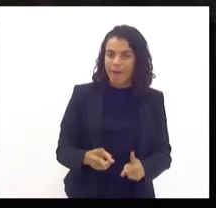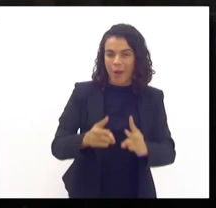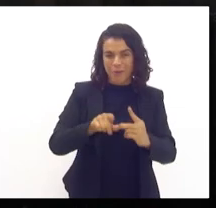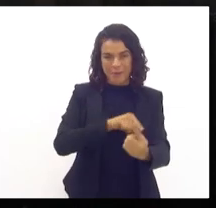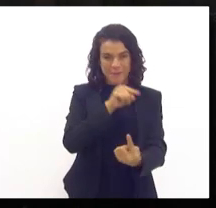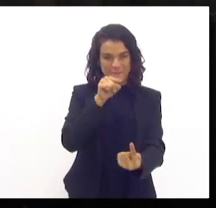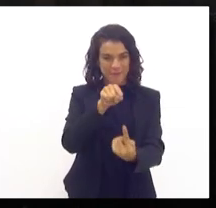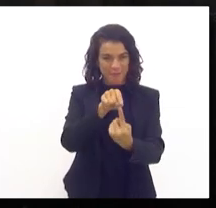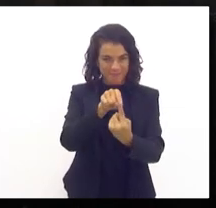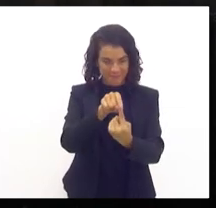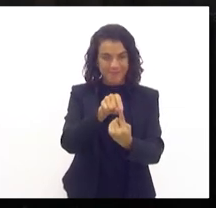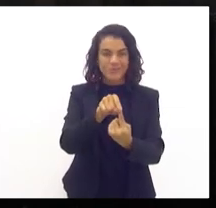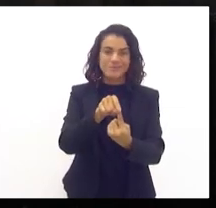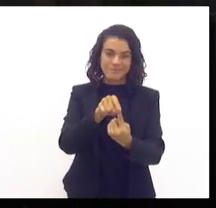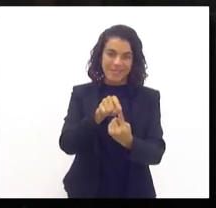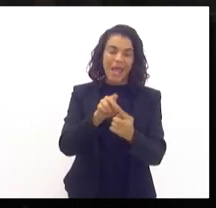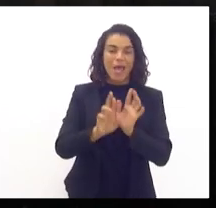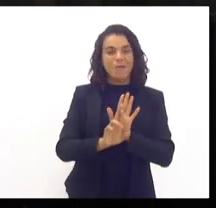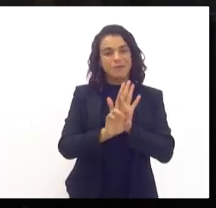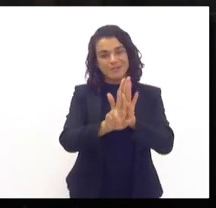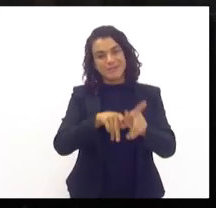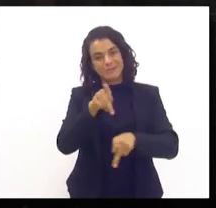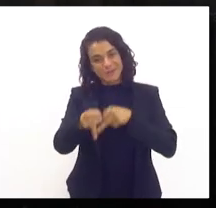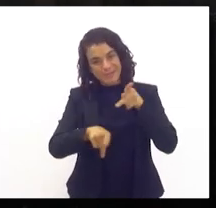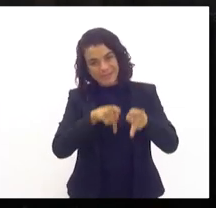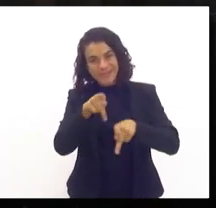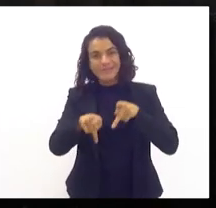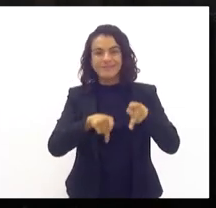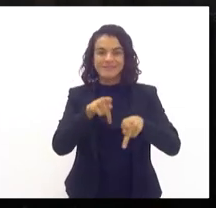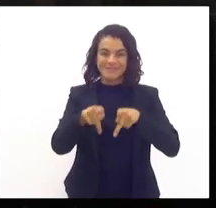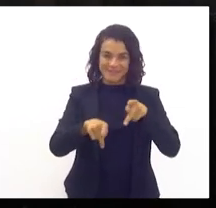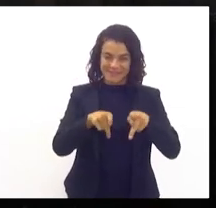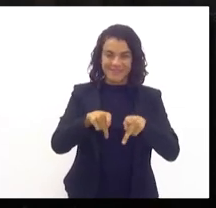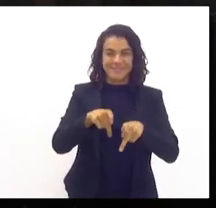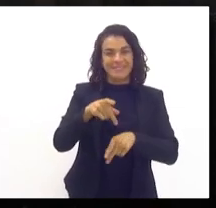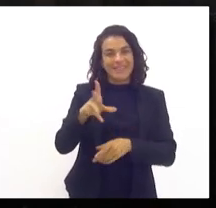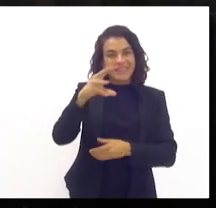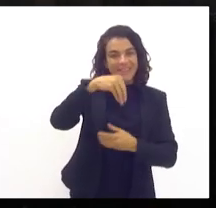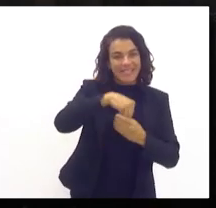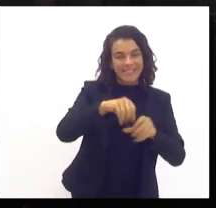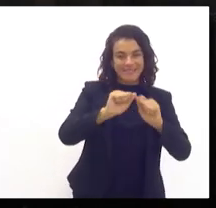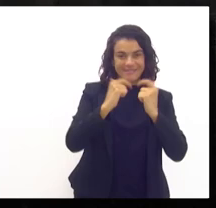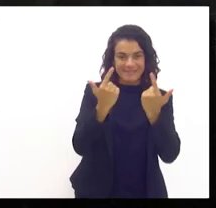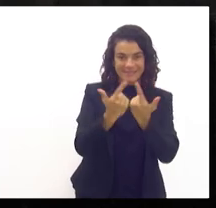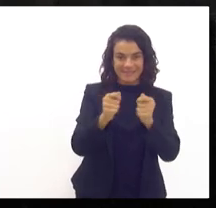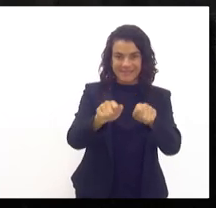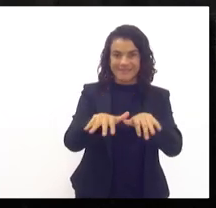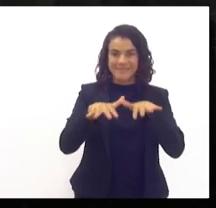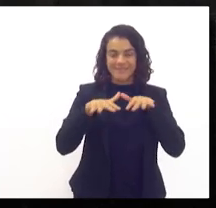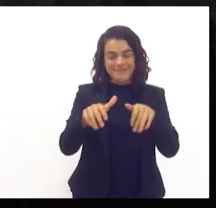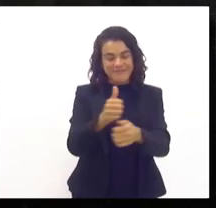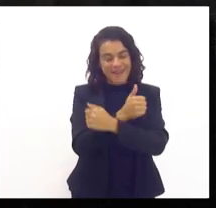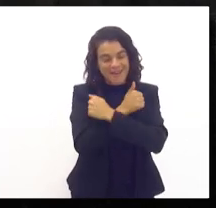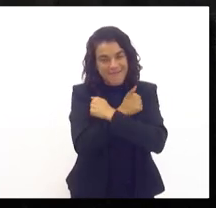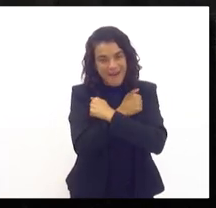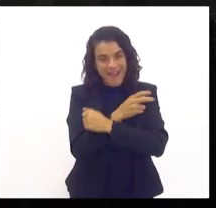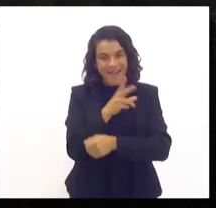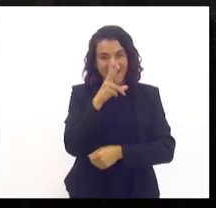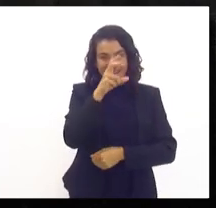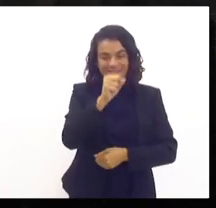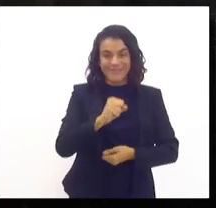missão como deputada, na sua missão como representante do povo aqui da Assembleia Legislativa. Então, um abraço muito